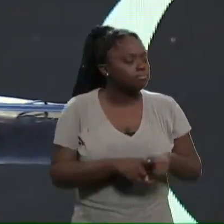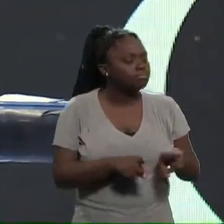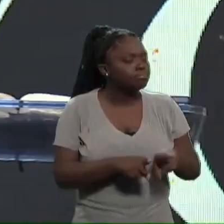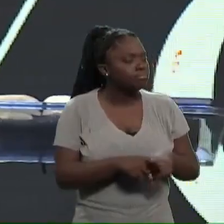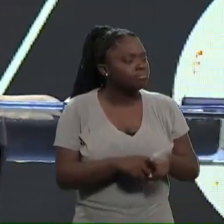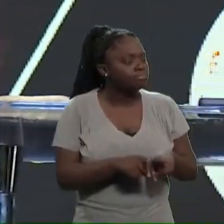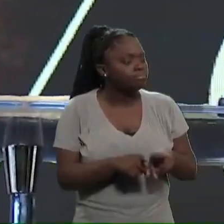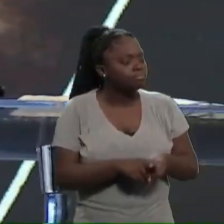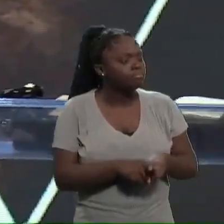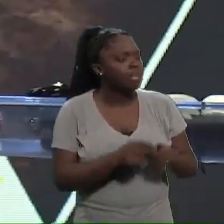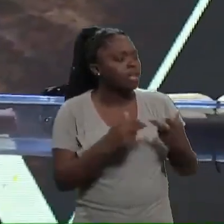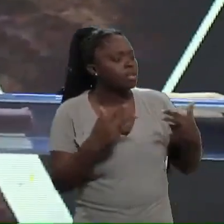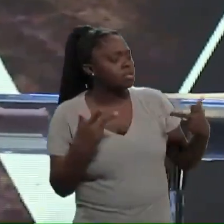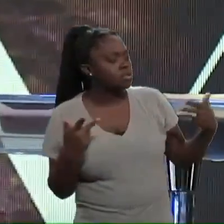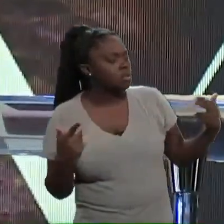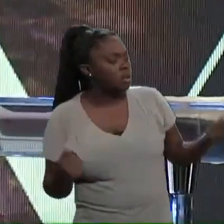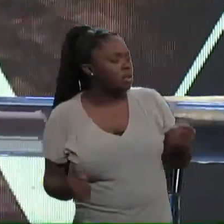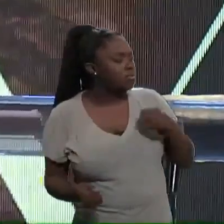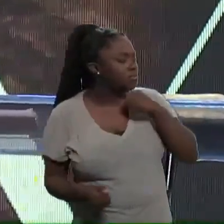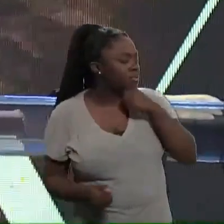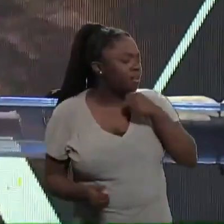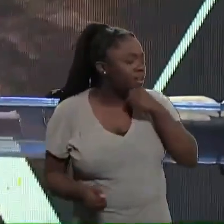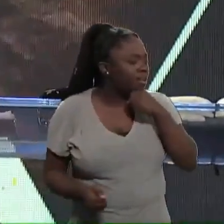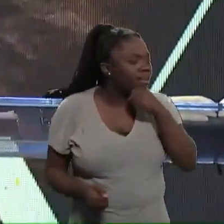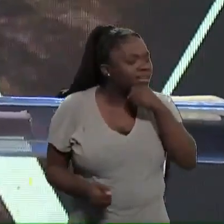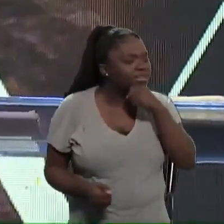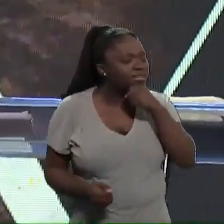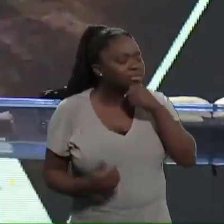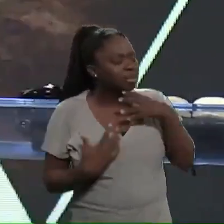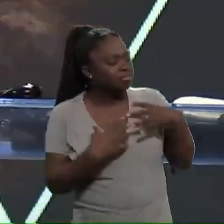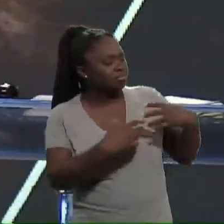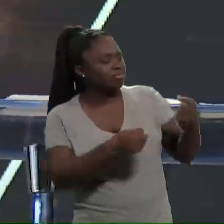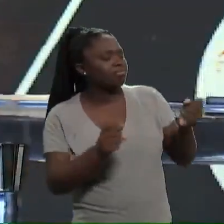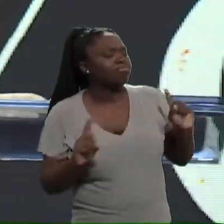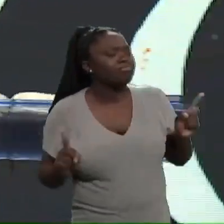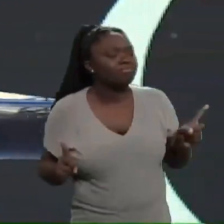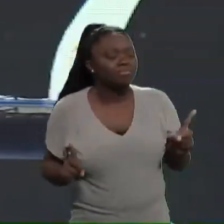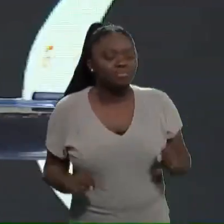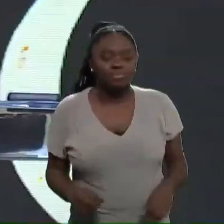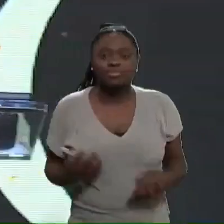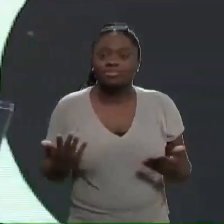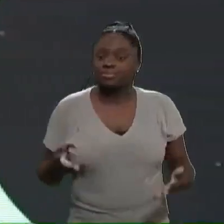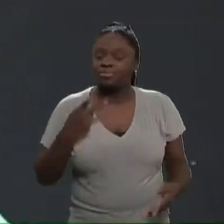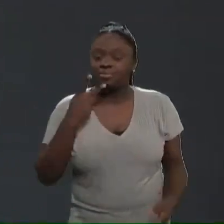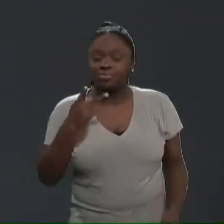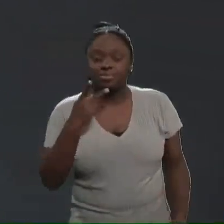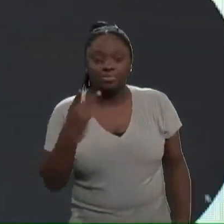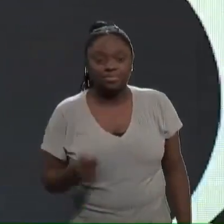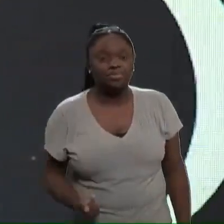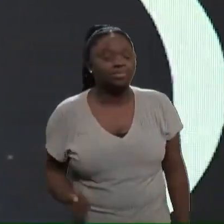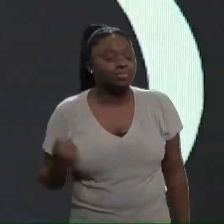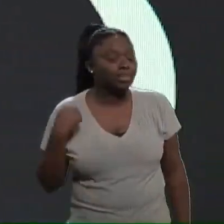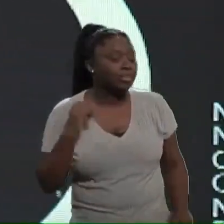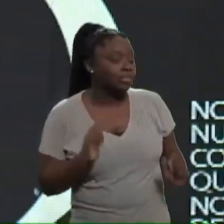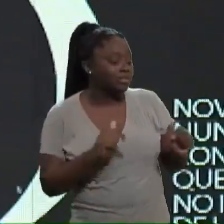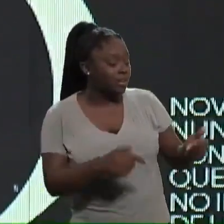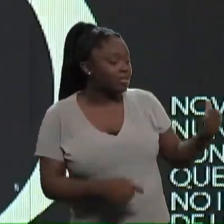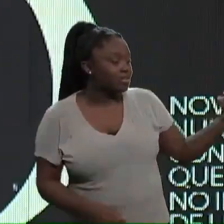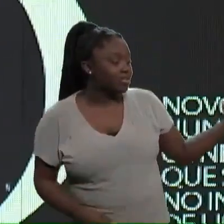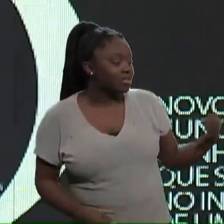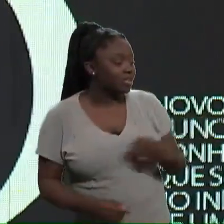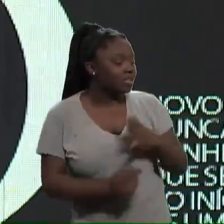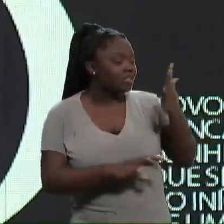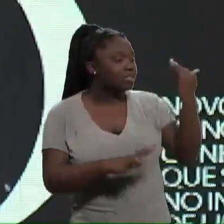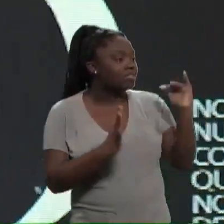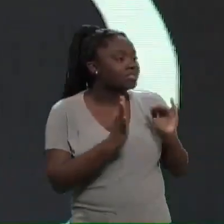à memória as coisas antigas, nem considerem as coisas antigas. E aí ele diz: eis que faço